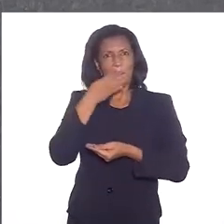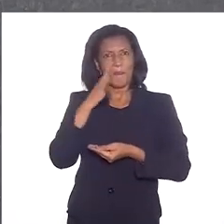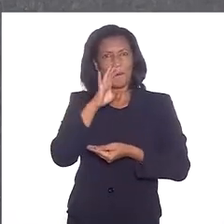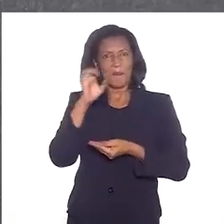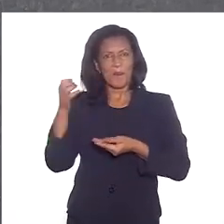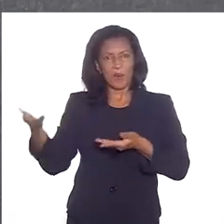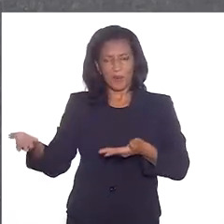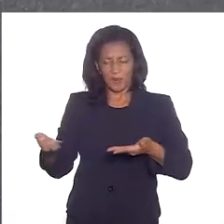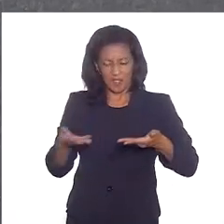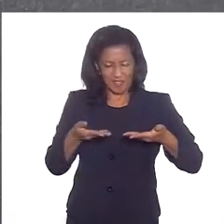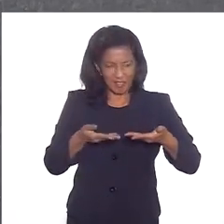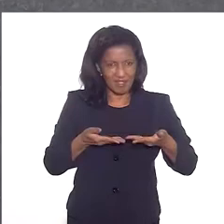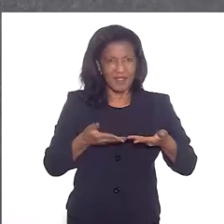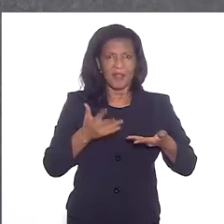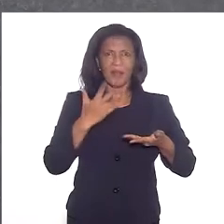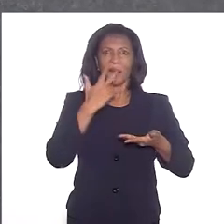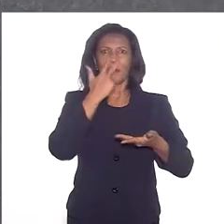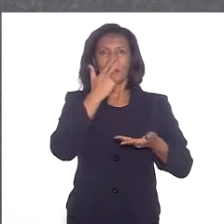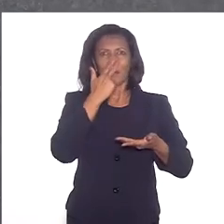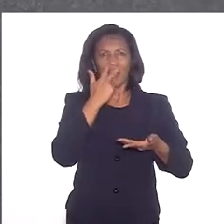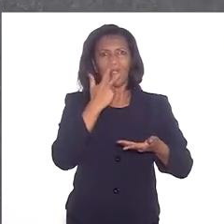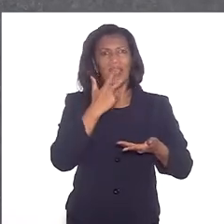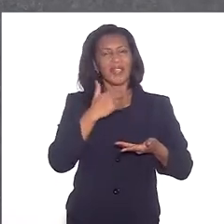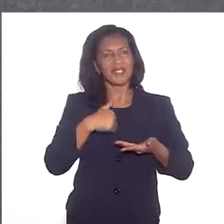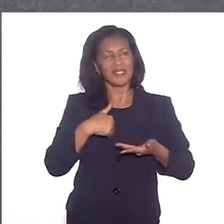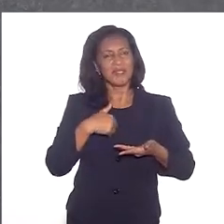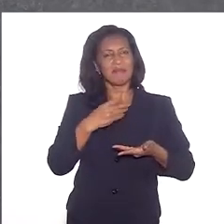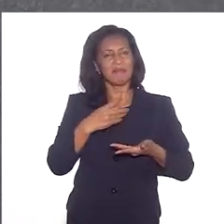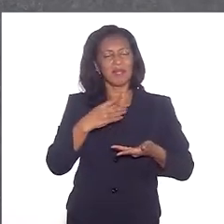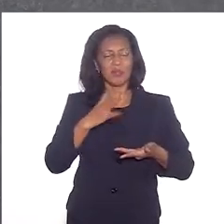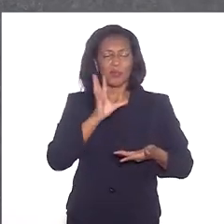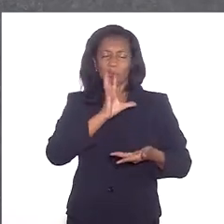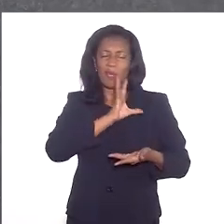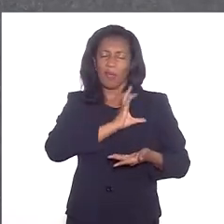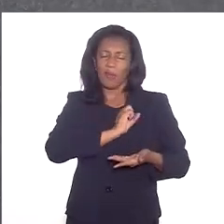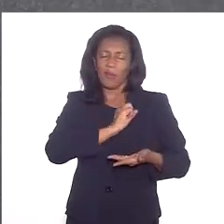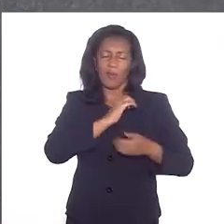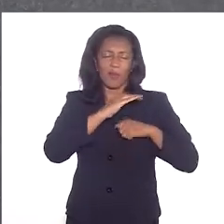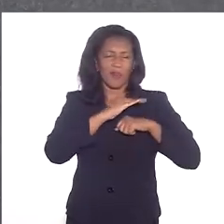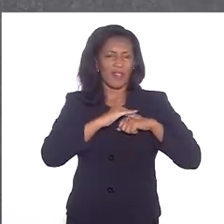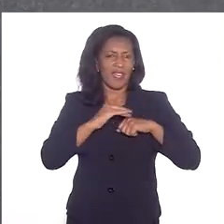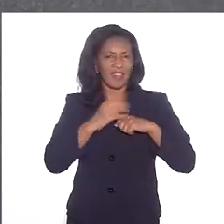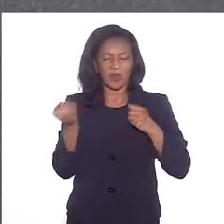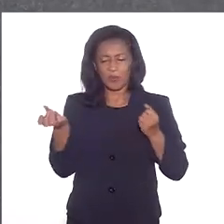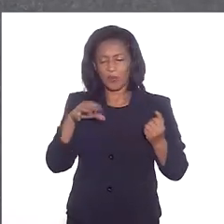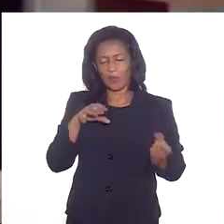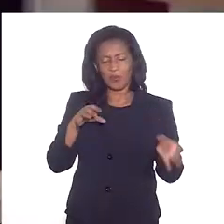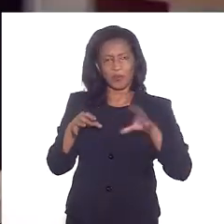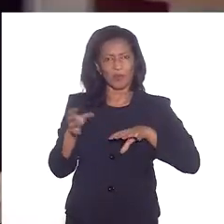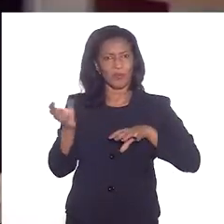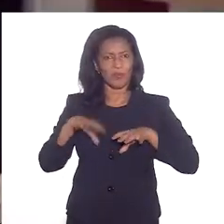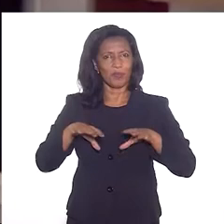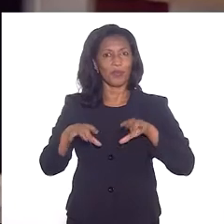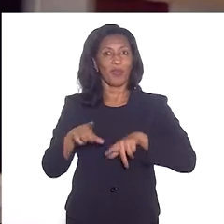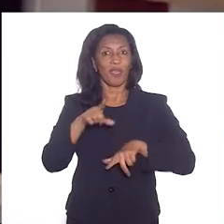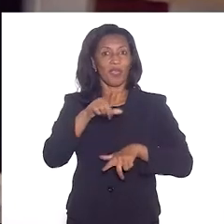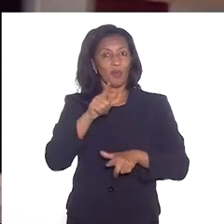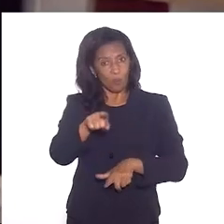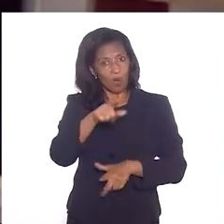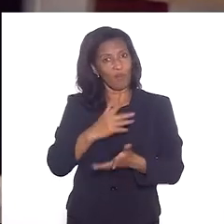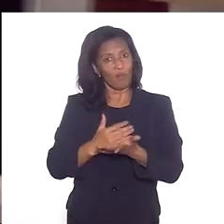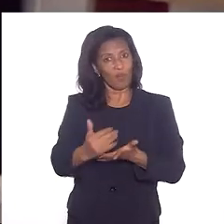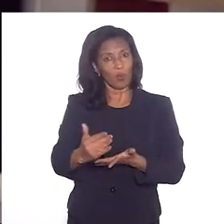quando o bolo chega, né, parece que você está comendo aquele bolo, e a pessoa realmente colocou todo afeto, todo carinho, todo amor ali. Então, vocês falaram no